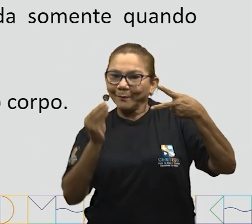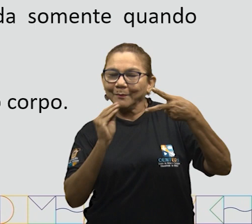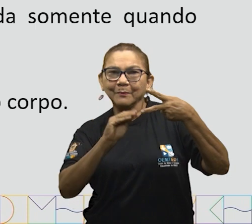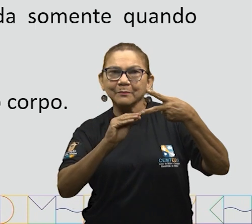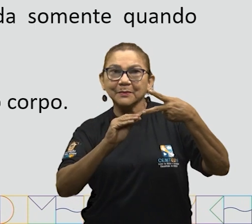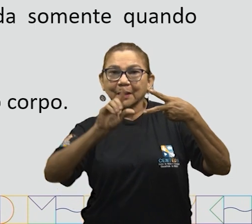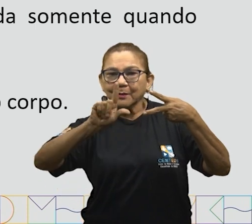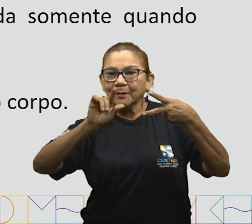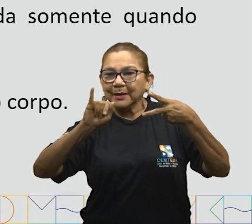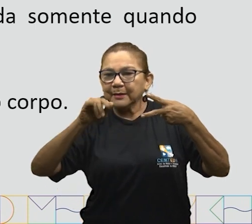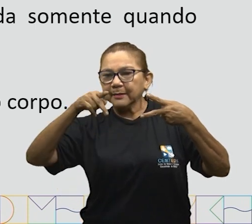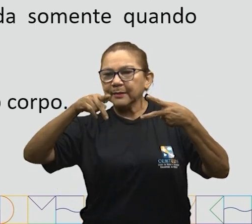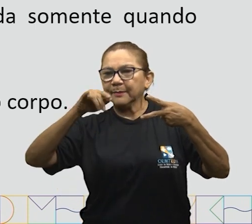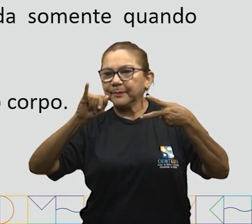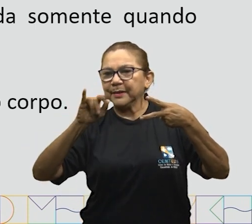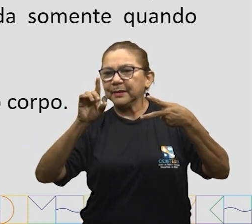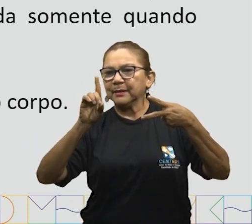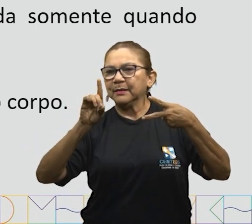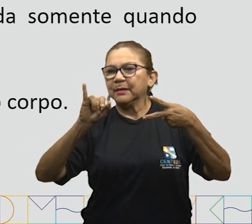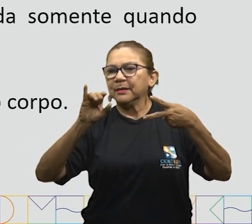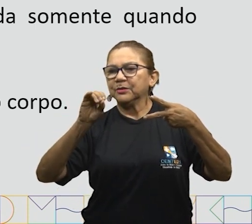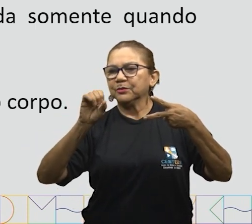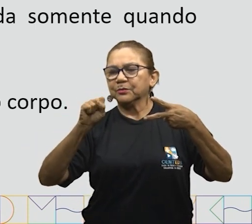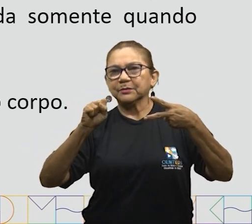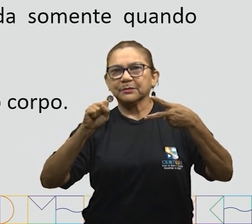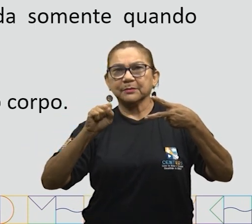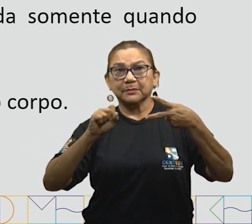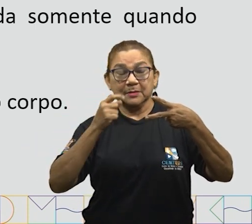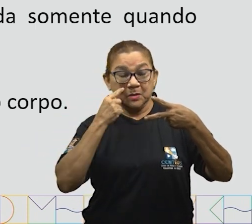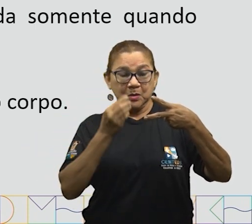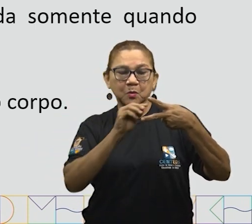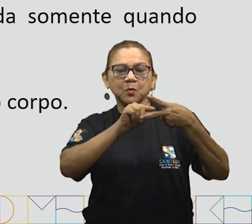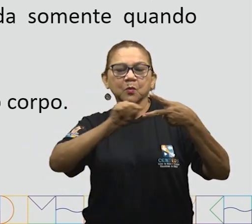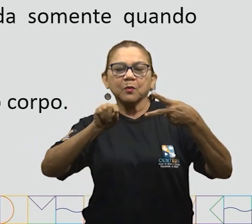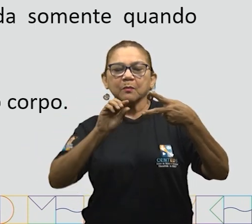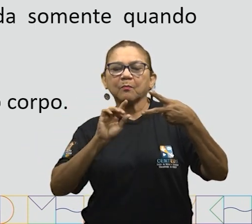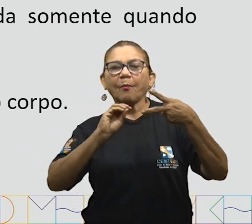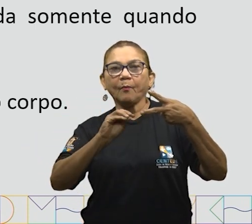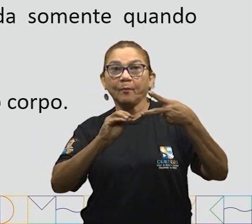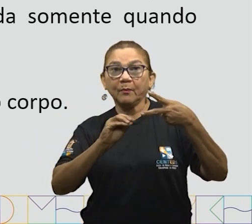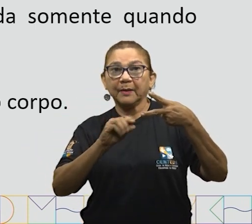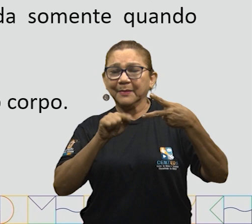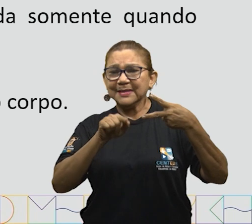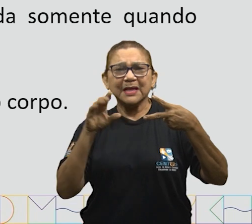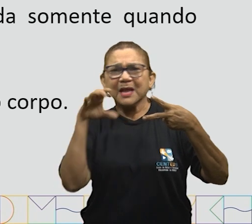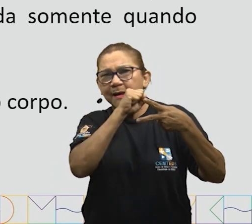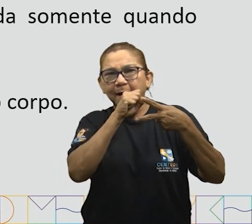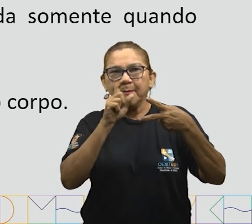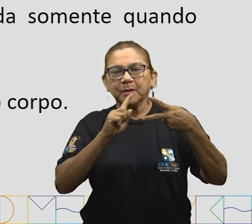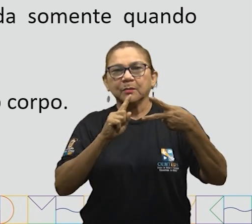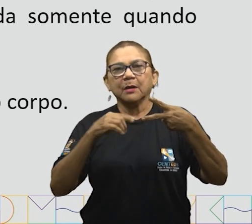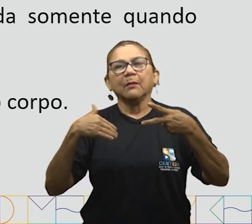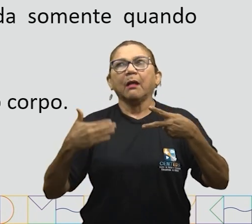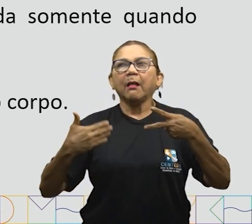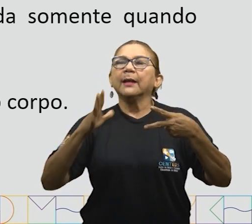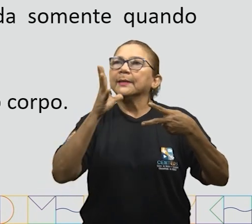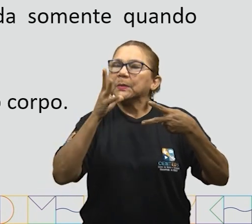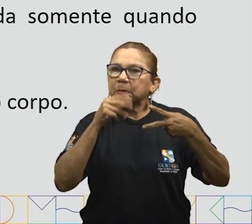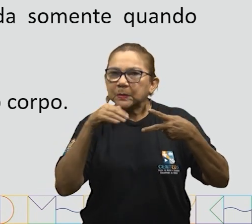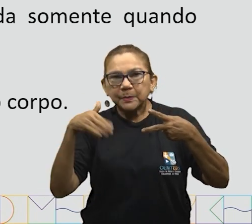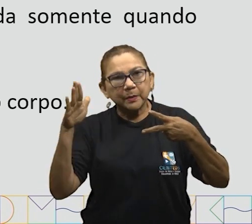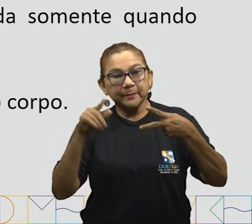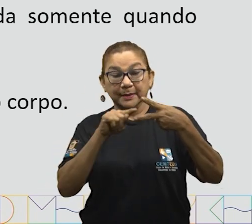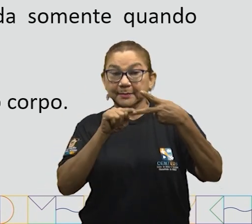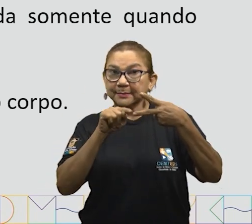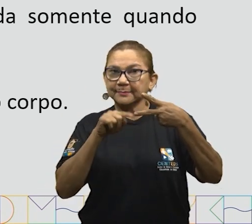que carboidrato é uma fonte de energia rápida e os lipídios não. Vamos à seguinte